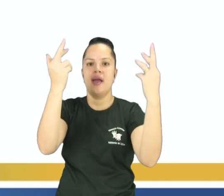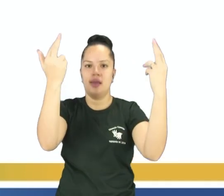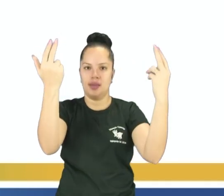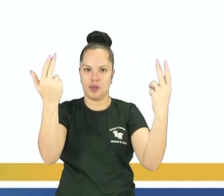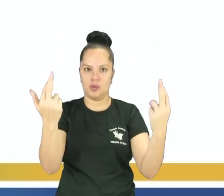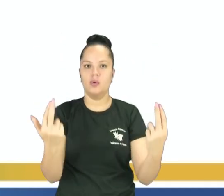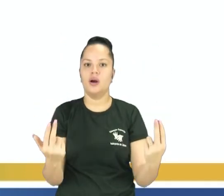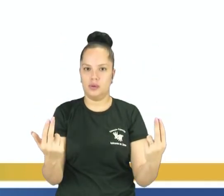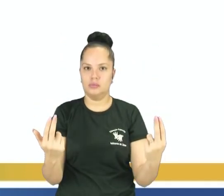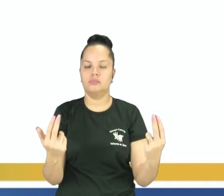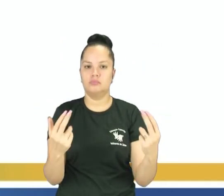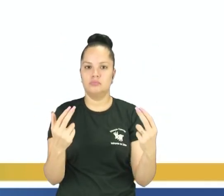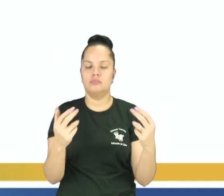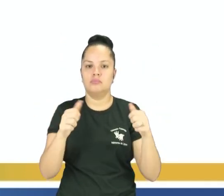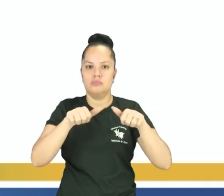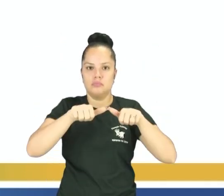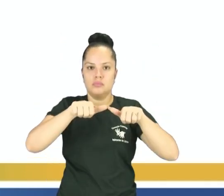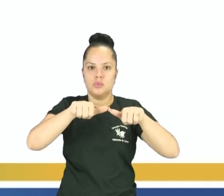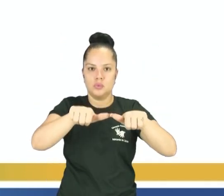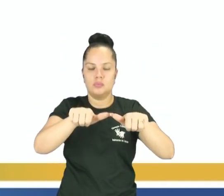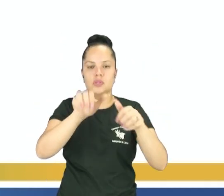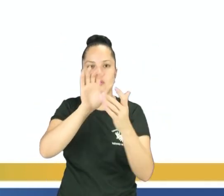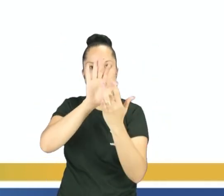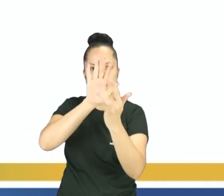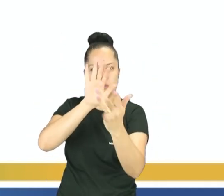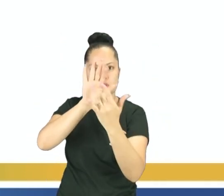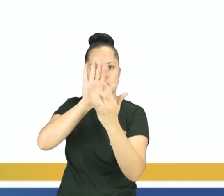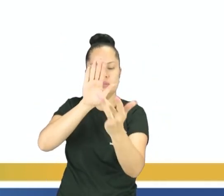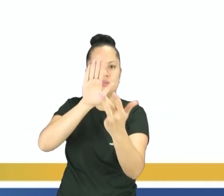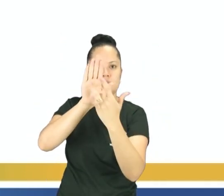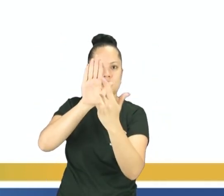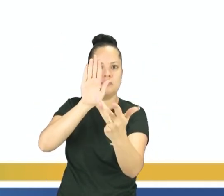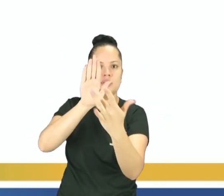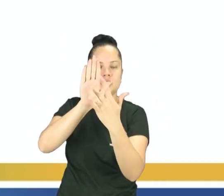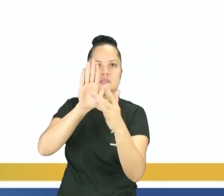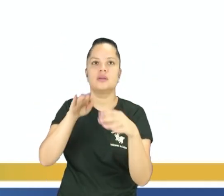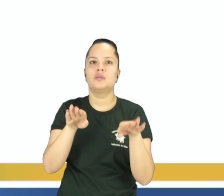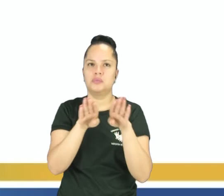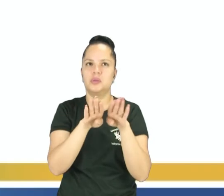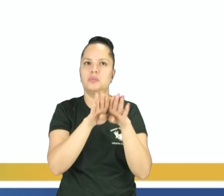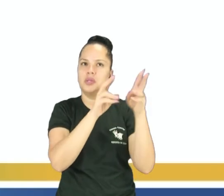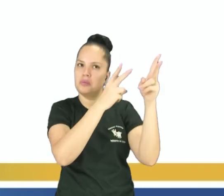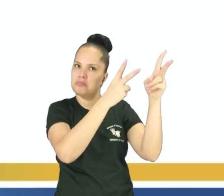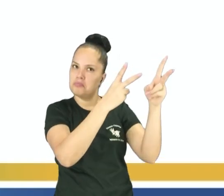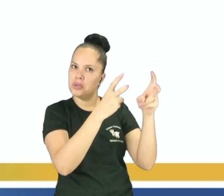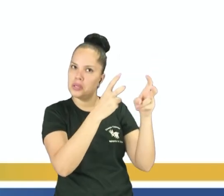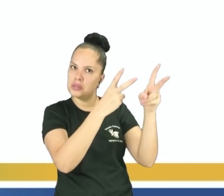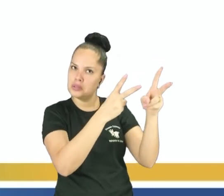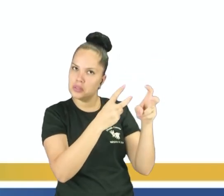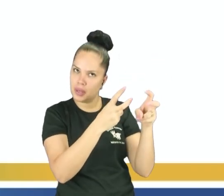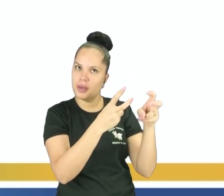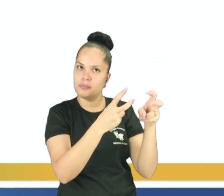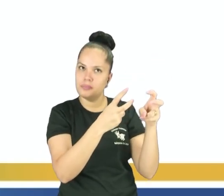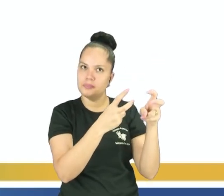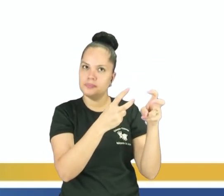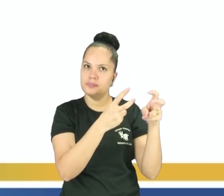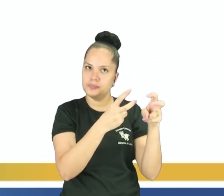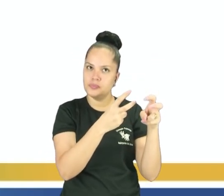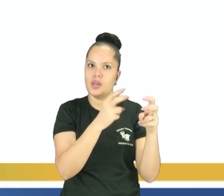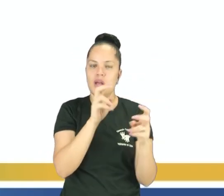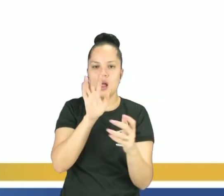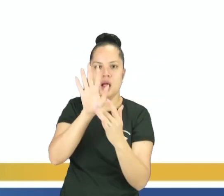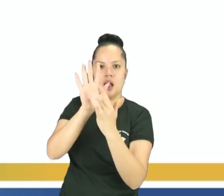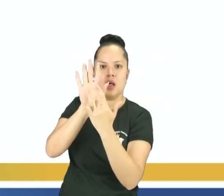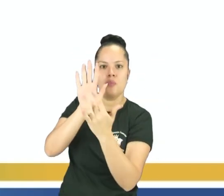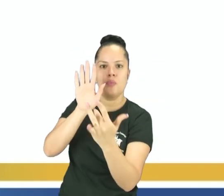uma simetria de reflexão. Aqui também nós podemos enxergar, ó, ao longo desse pequeno lago